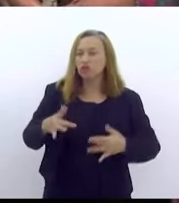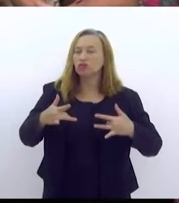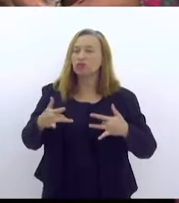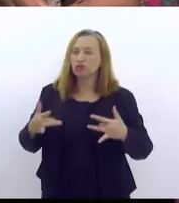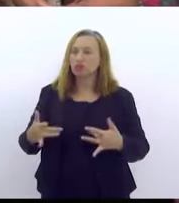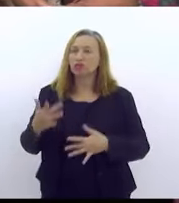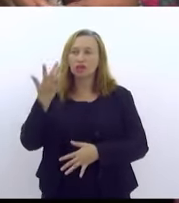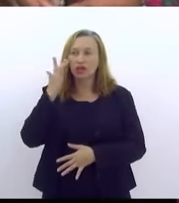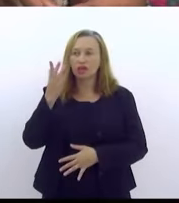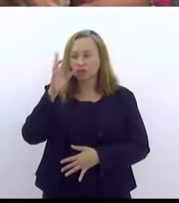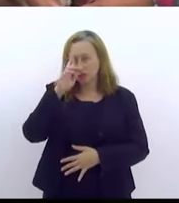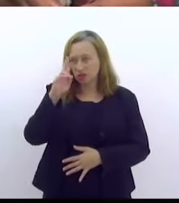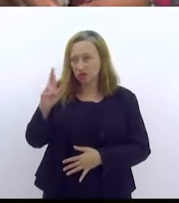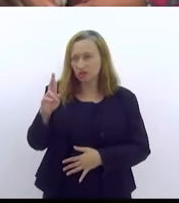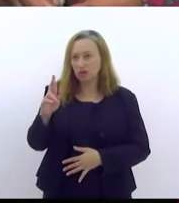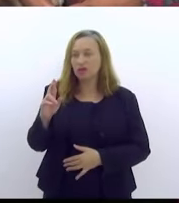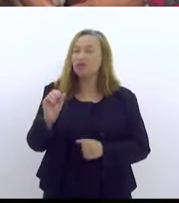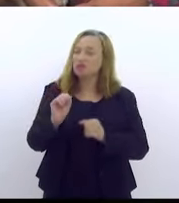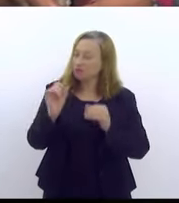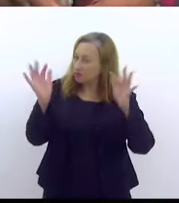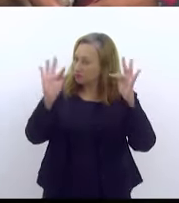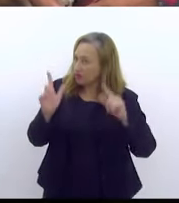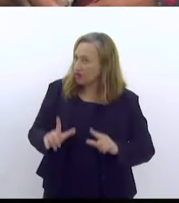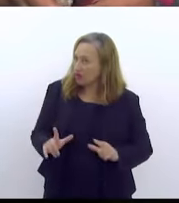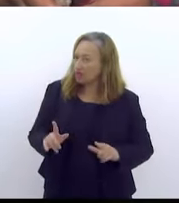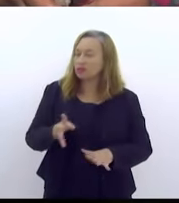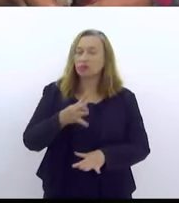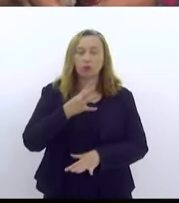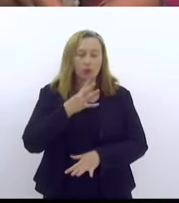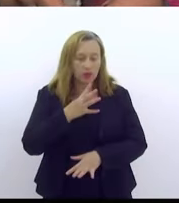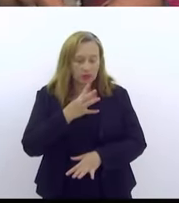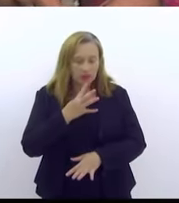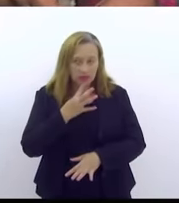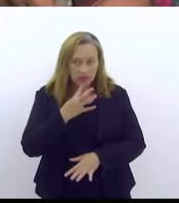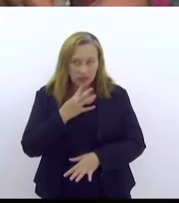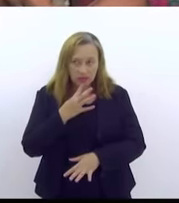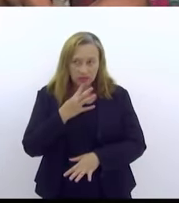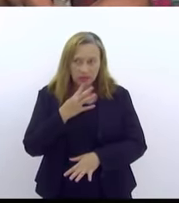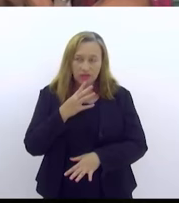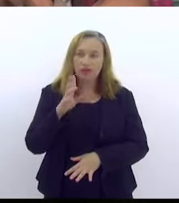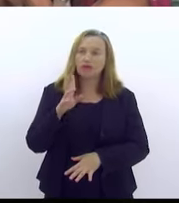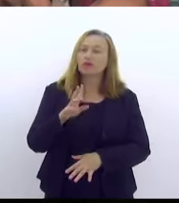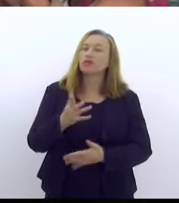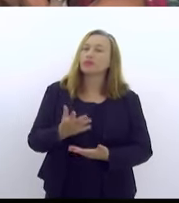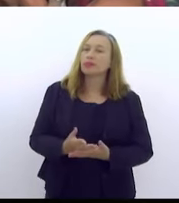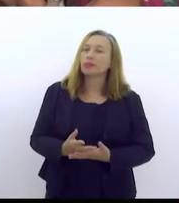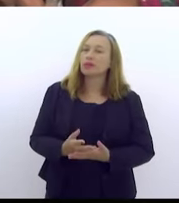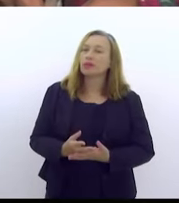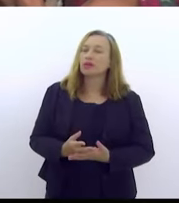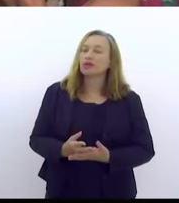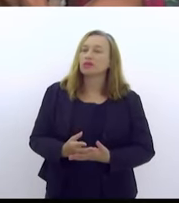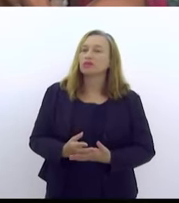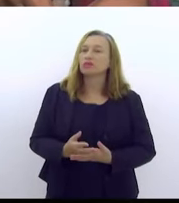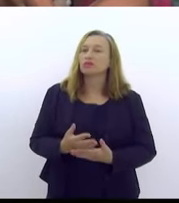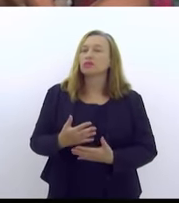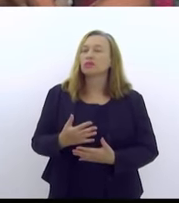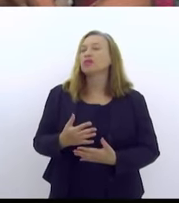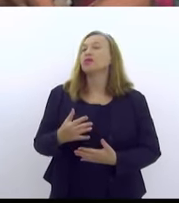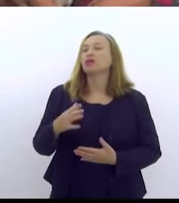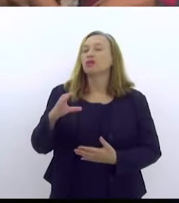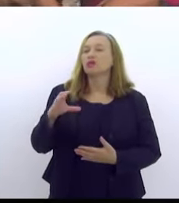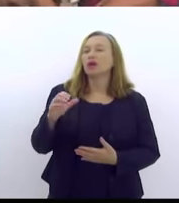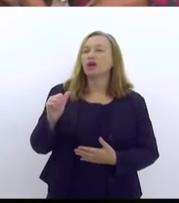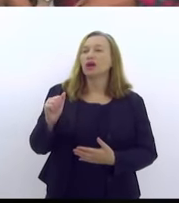e acho que Vossa Excelência foi feliz com esse reconhecimento aos acupunturistas. O Seite, que é o meu